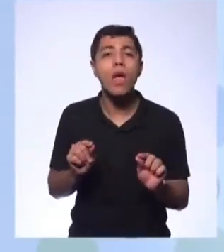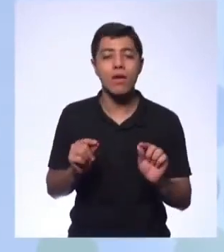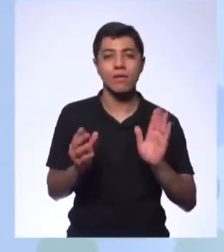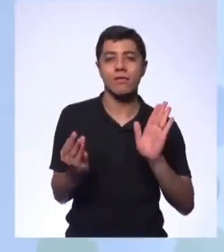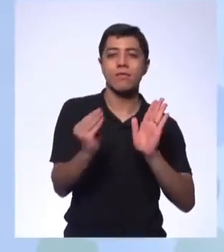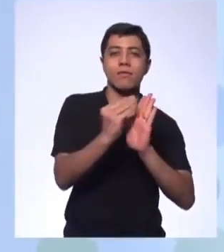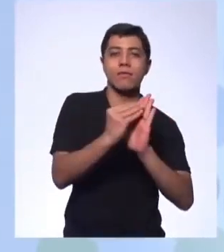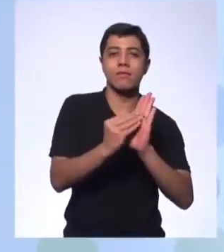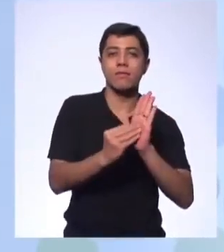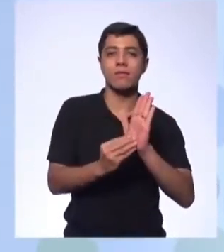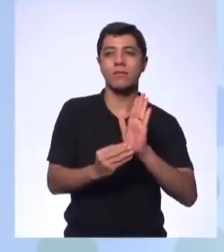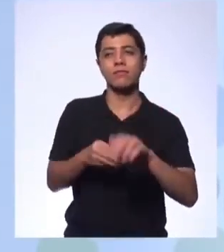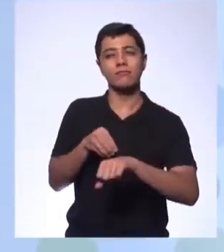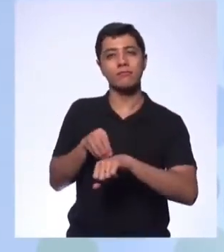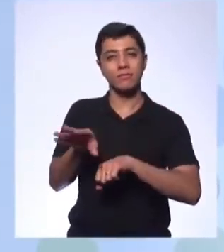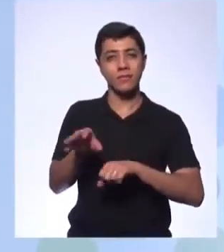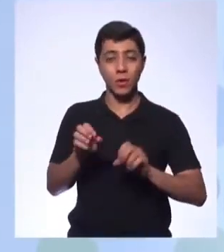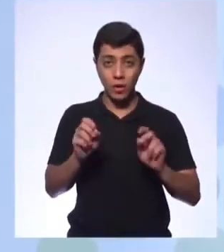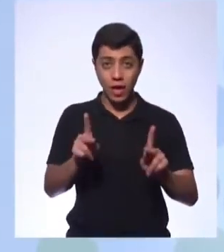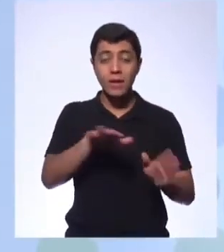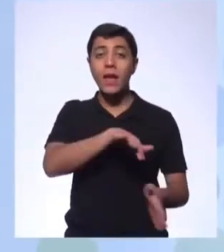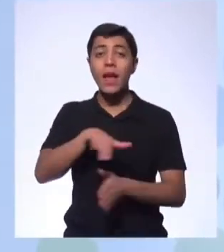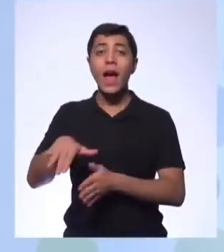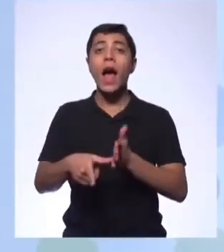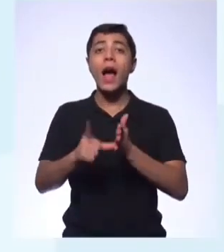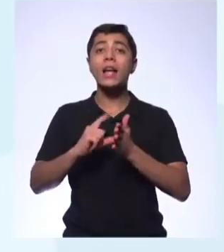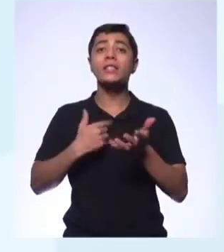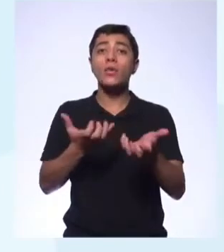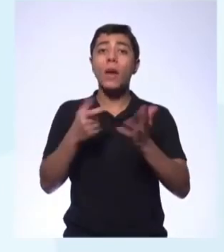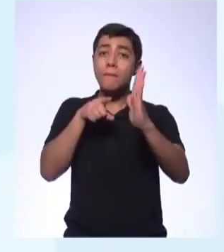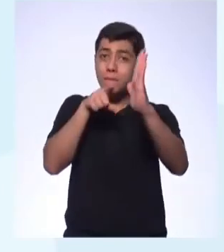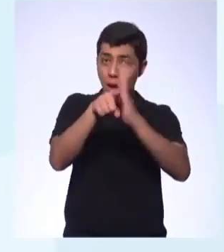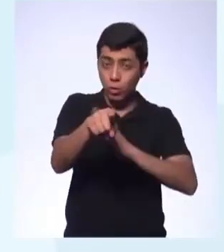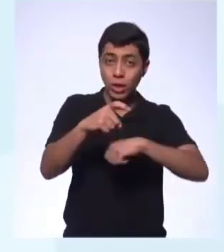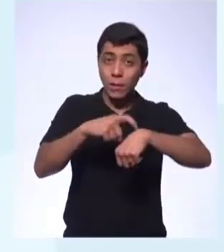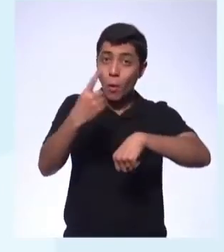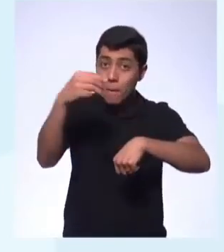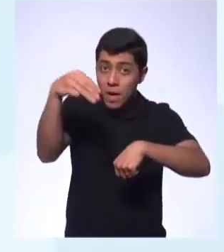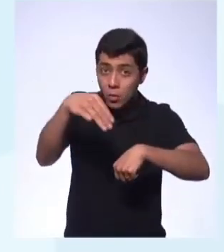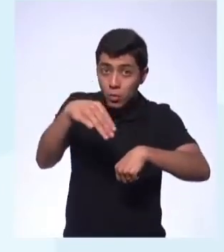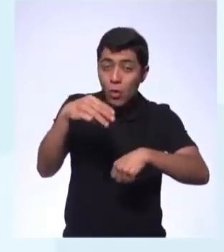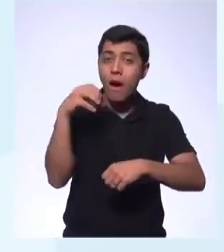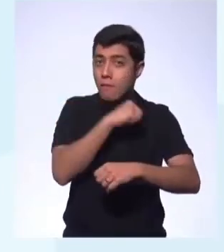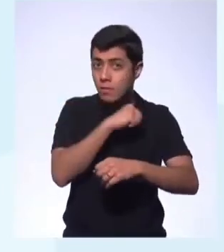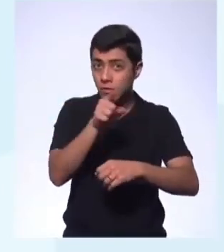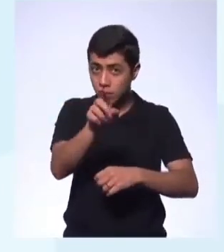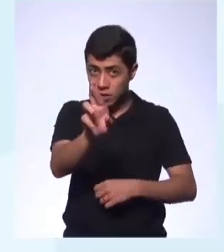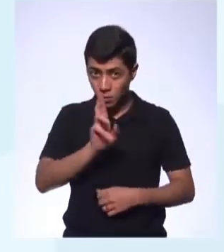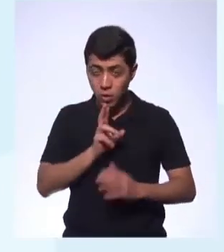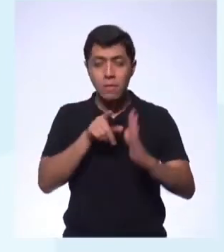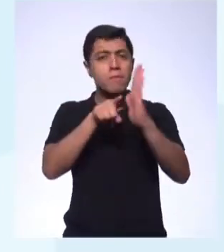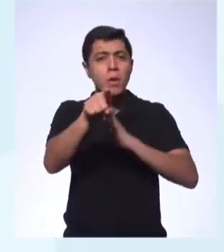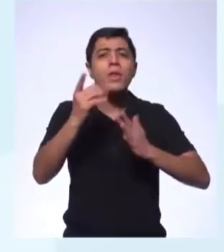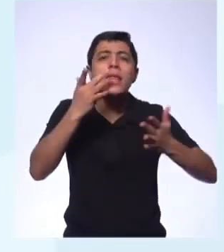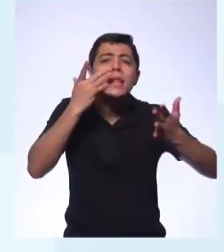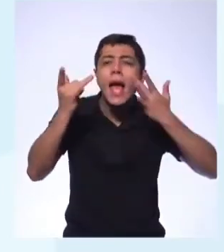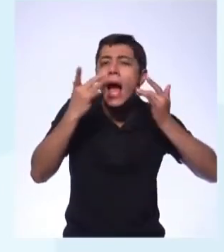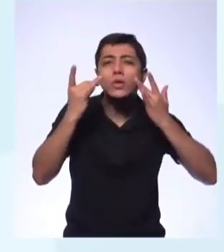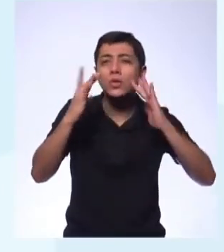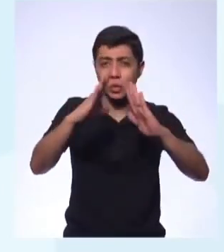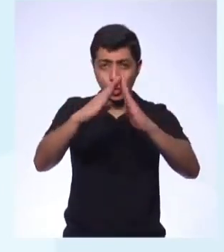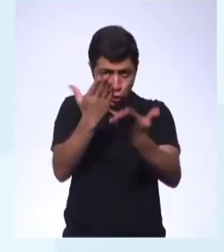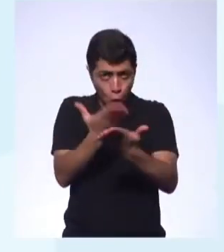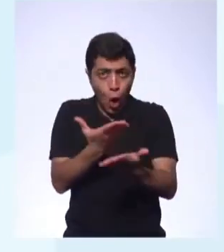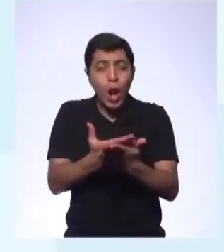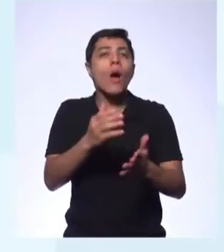que vocês respondessem a primeira questão em um minutinho, responda para nós. Você já participou de alguma peça de teatro na escola